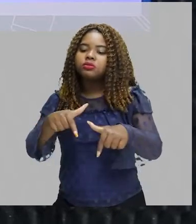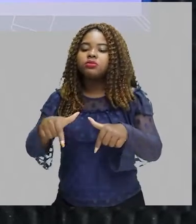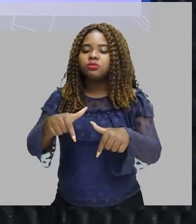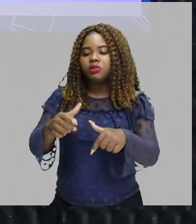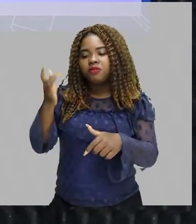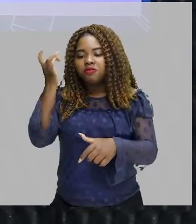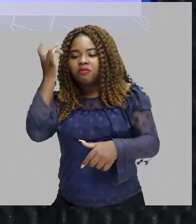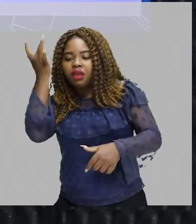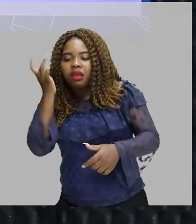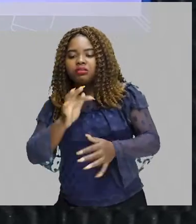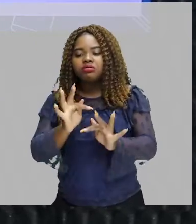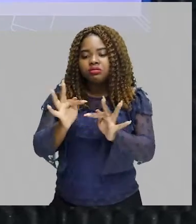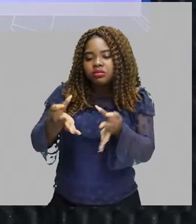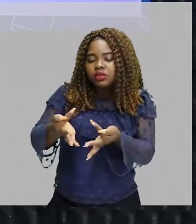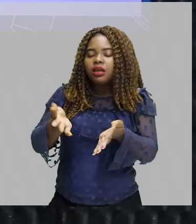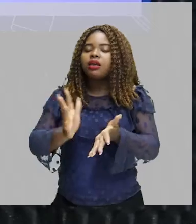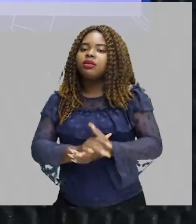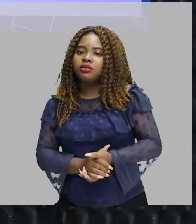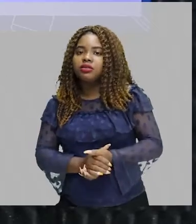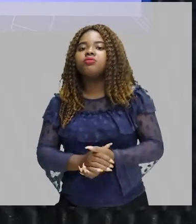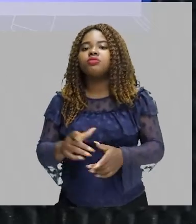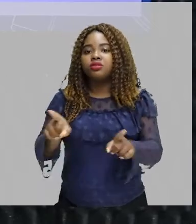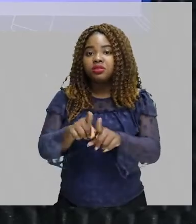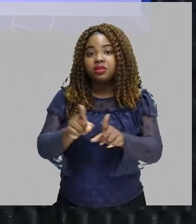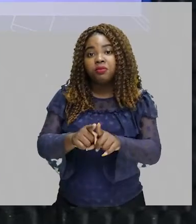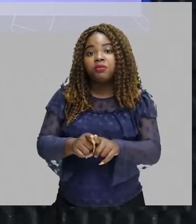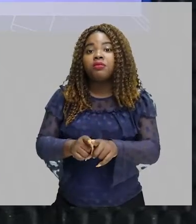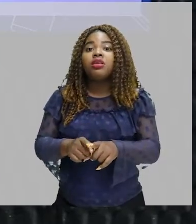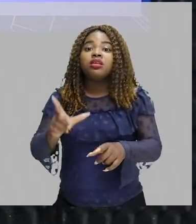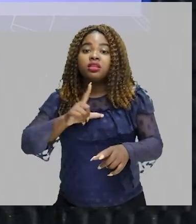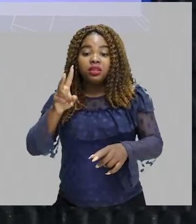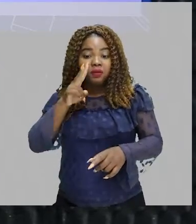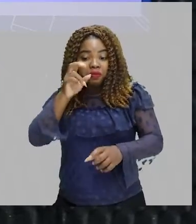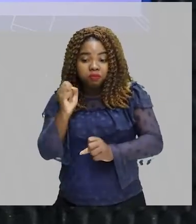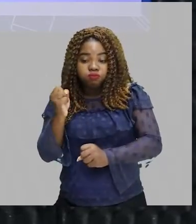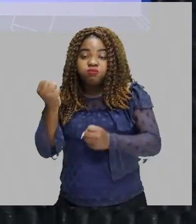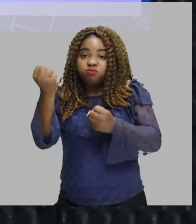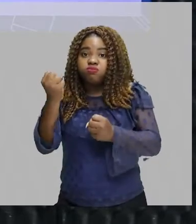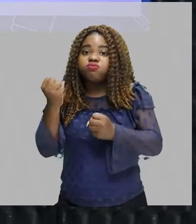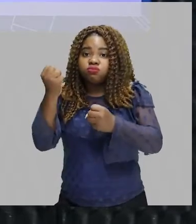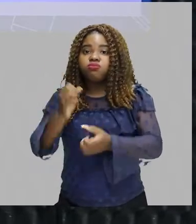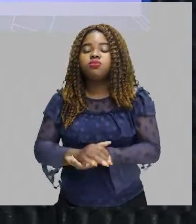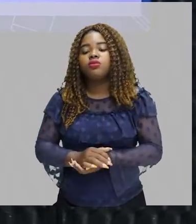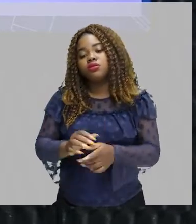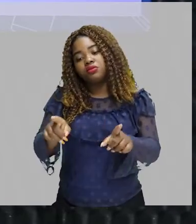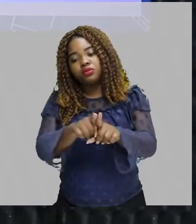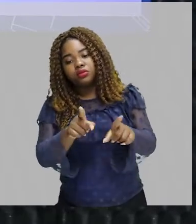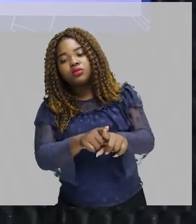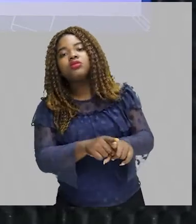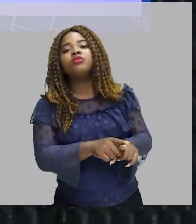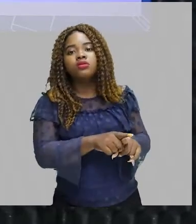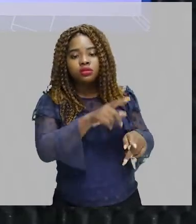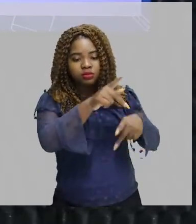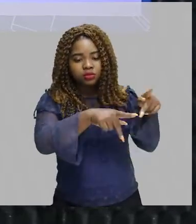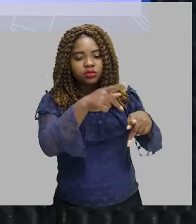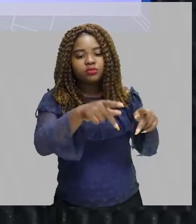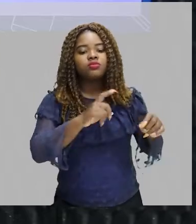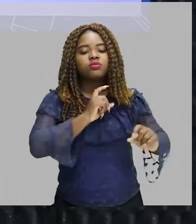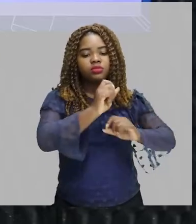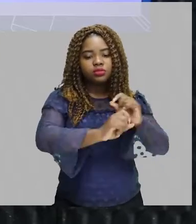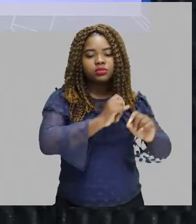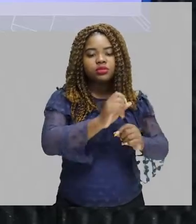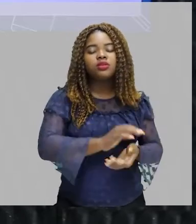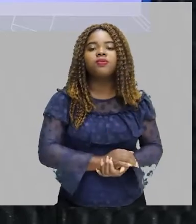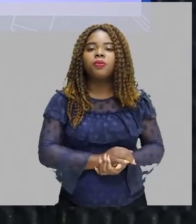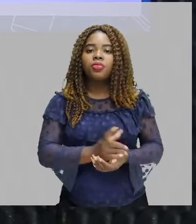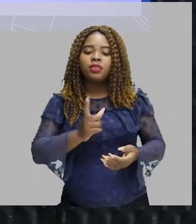mais fáceis, trabalhos teoricamente braçais, tá? Tanto também de classes econômicas mais abastadas, né, que vão